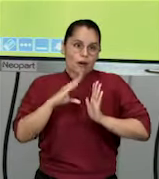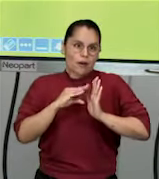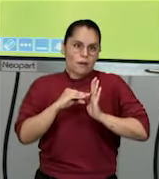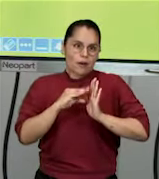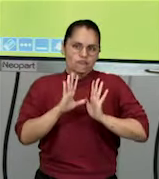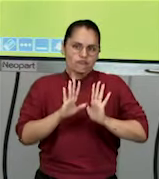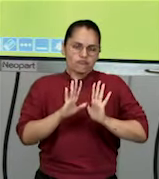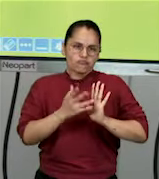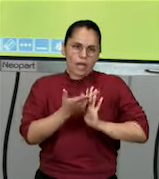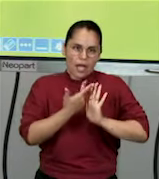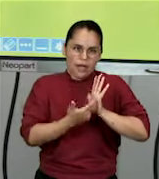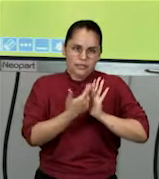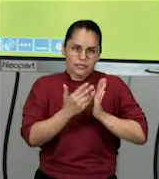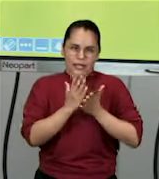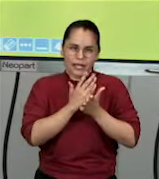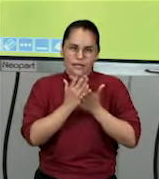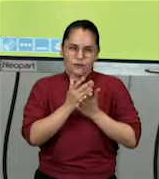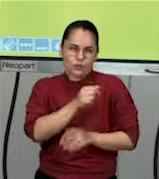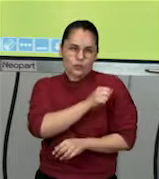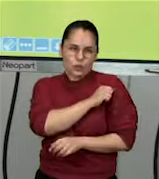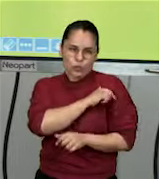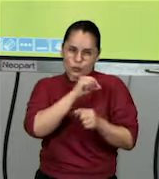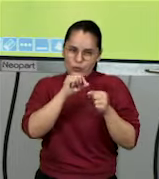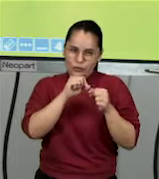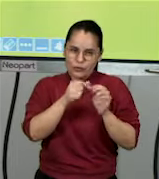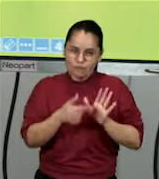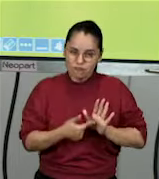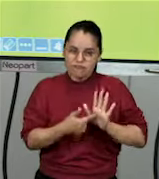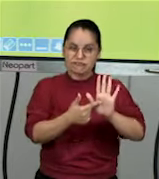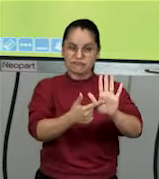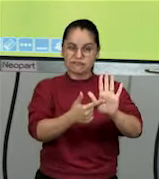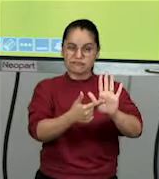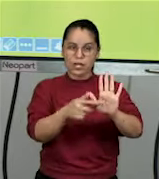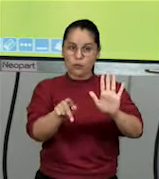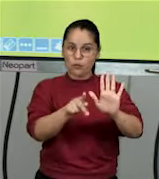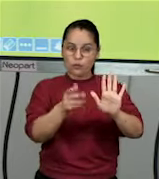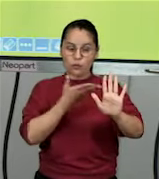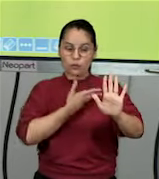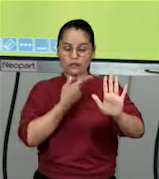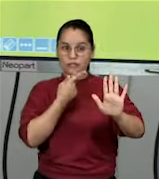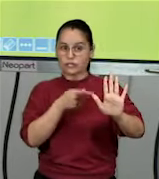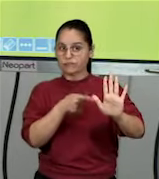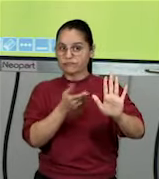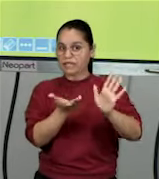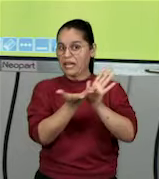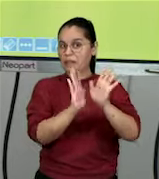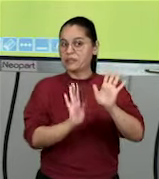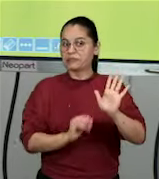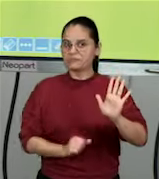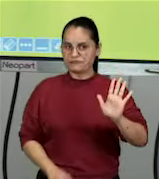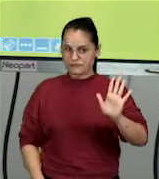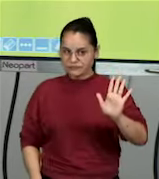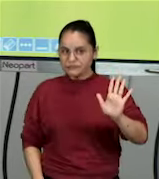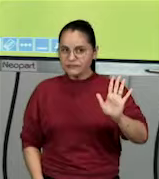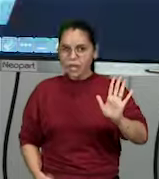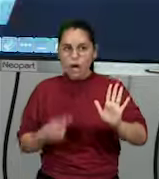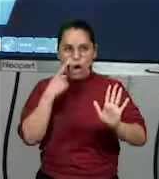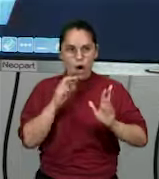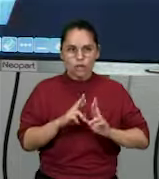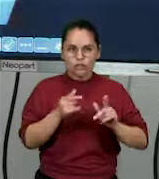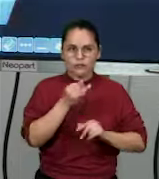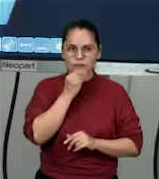aqueles desenhos que às vezes os alunos fazem, apresentam para o professor ou para o colega dizendo: terminei. Olha só a diferença. Olha